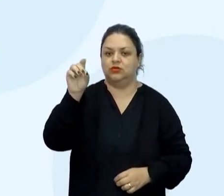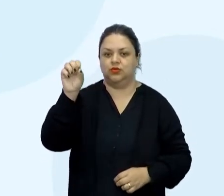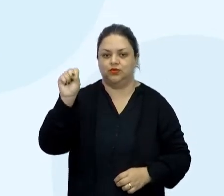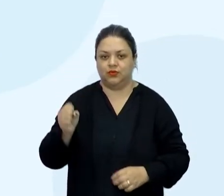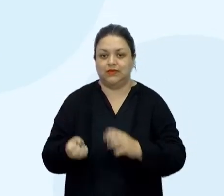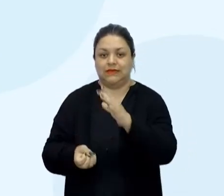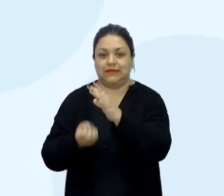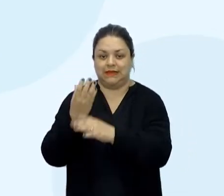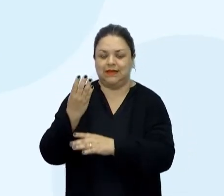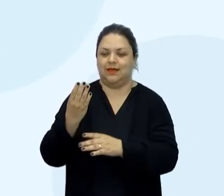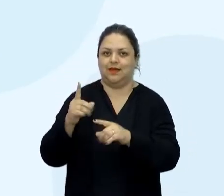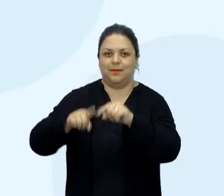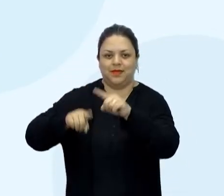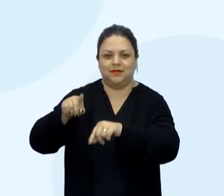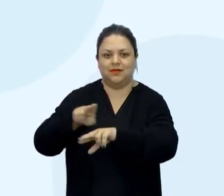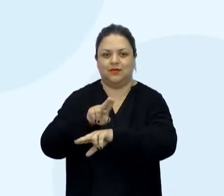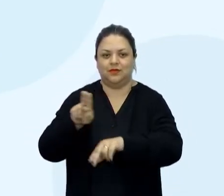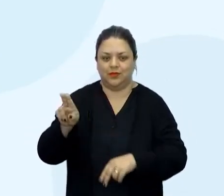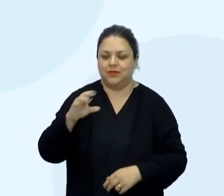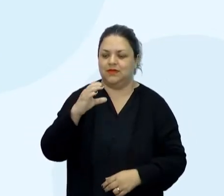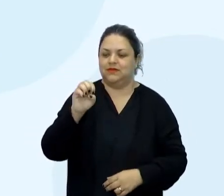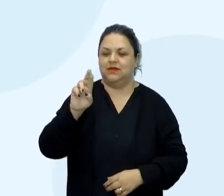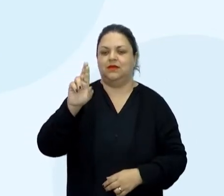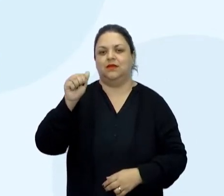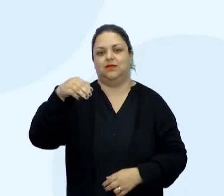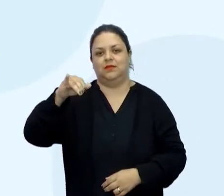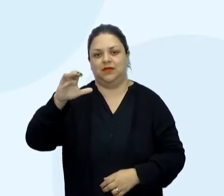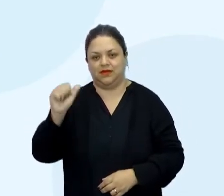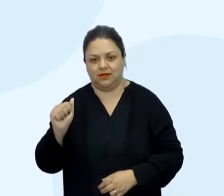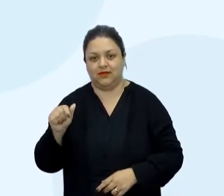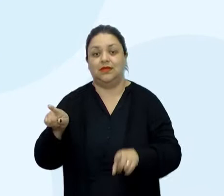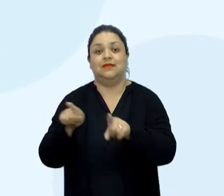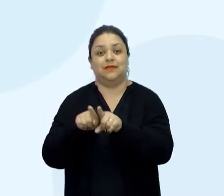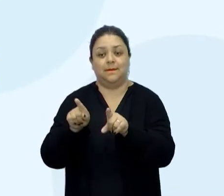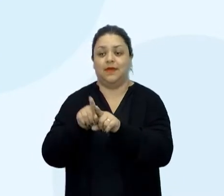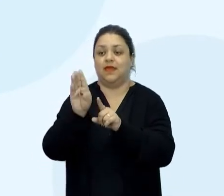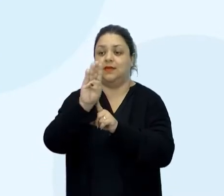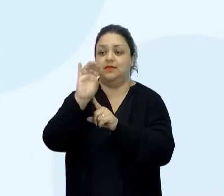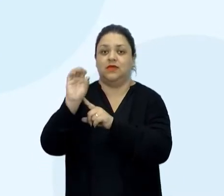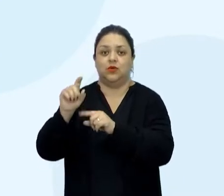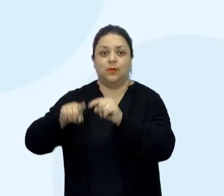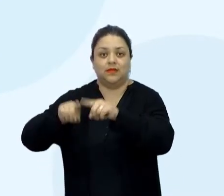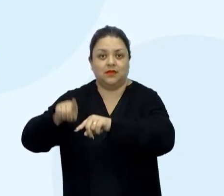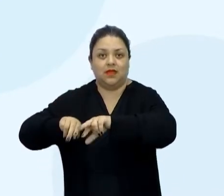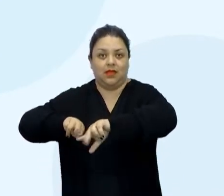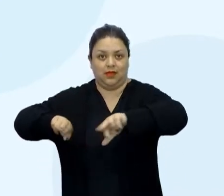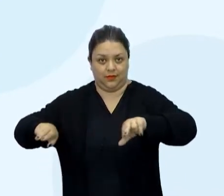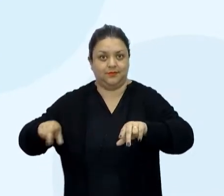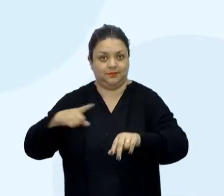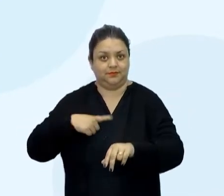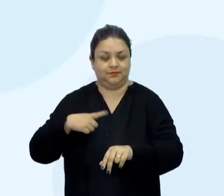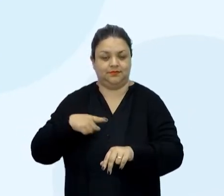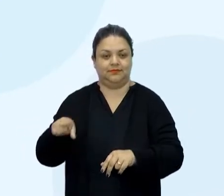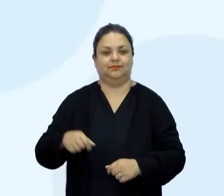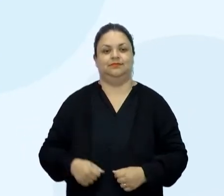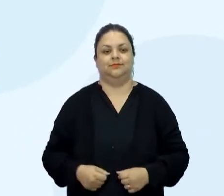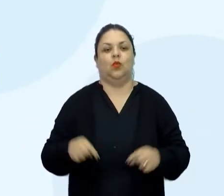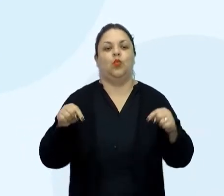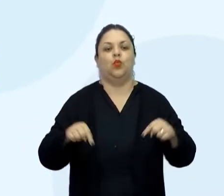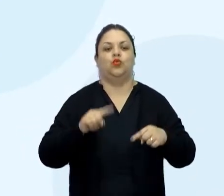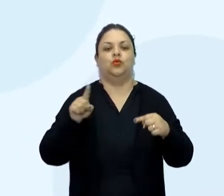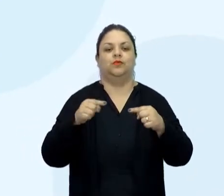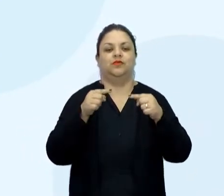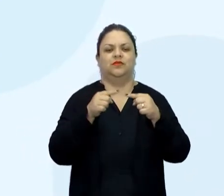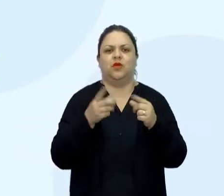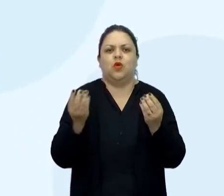cerâmicas e questionamentos sobre biomateriais, tá? Então, o objetivo dessa aula aí tem aí, o objetivo de falar um pouquinho sobre